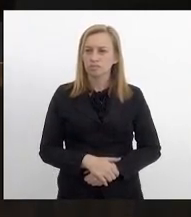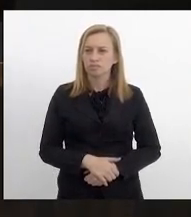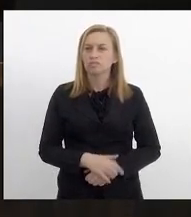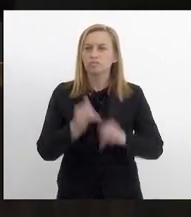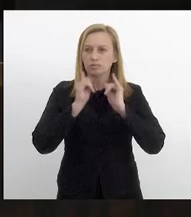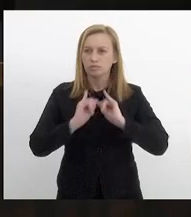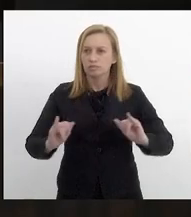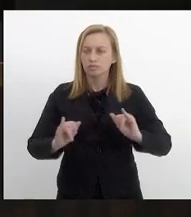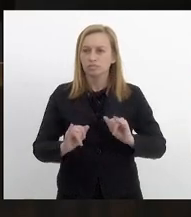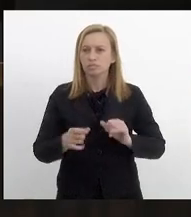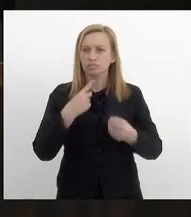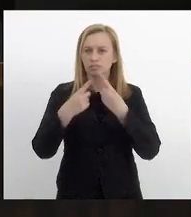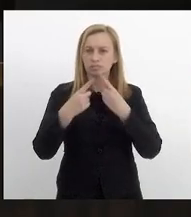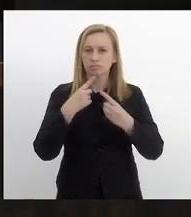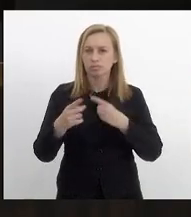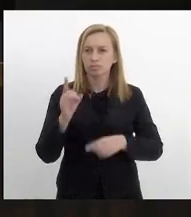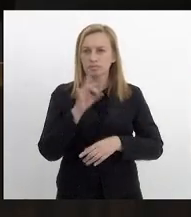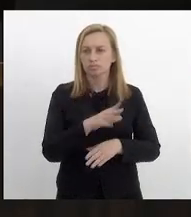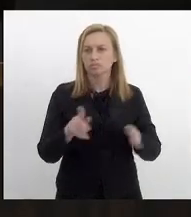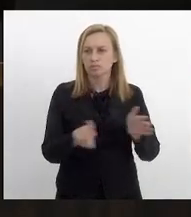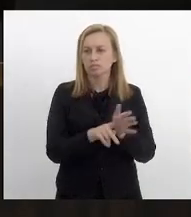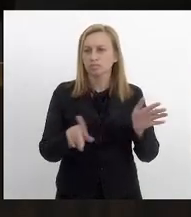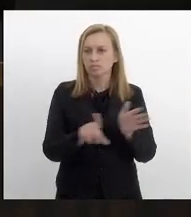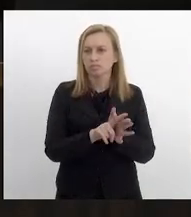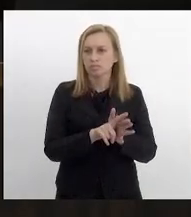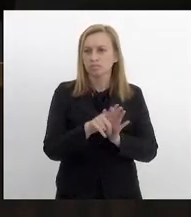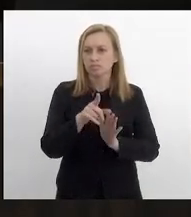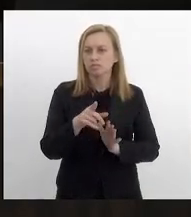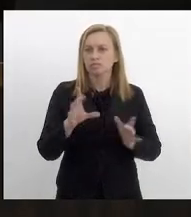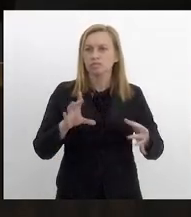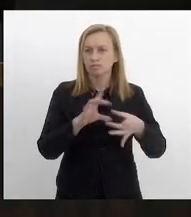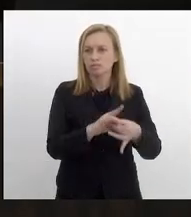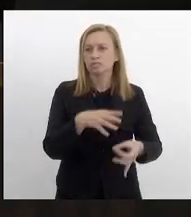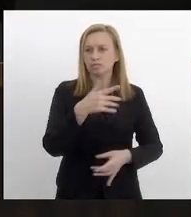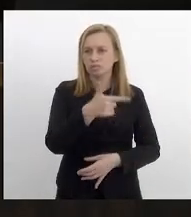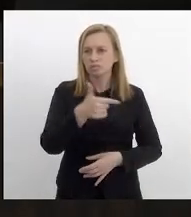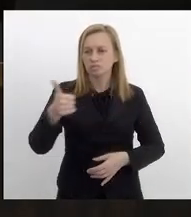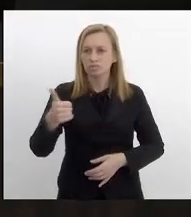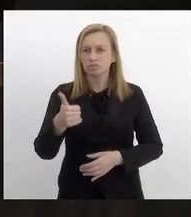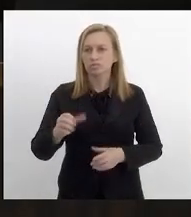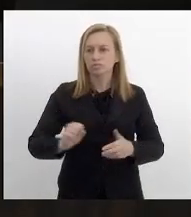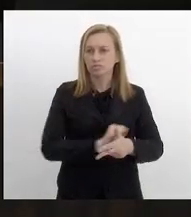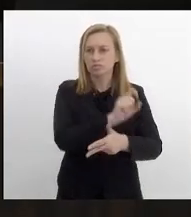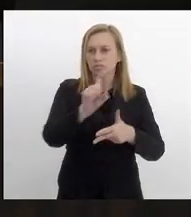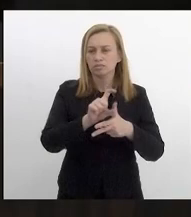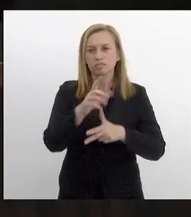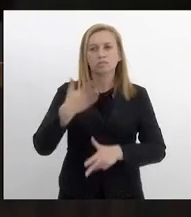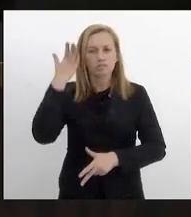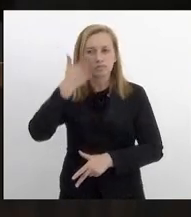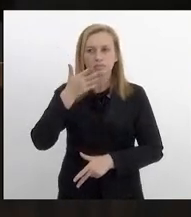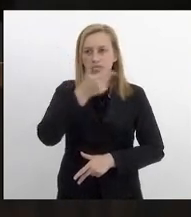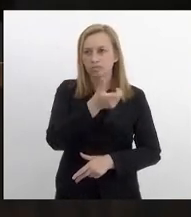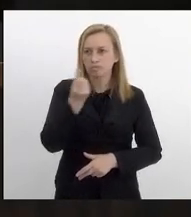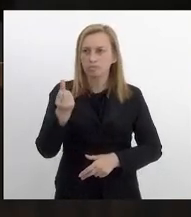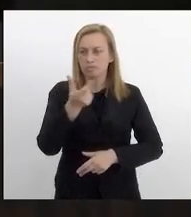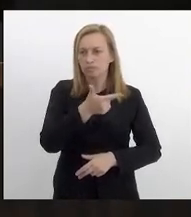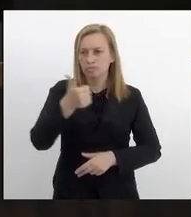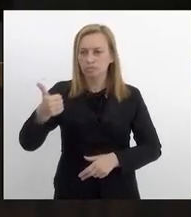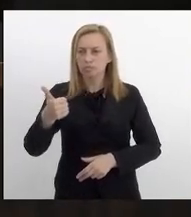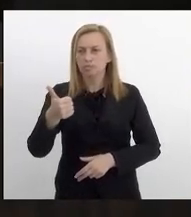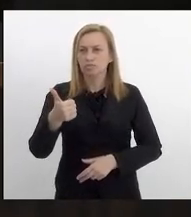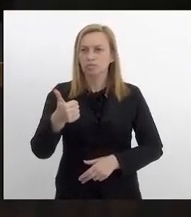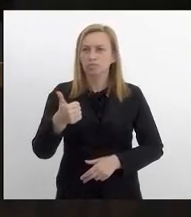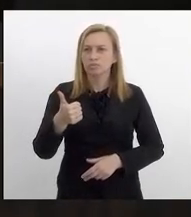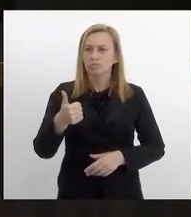Anuncio, em regime de urgência e discussão única, projeto de lei complementar 46 de 21, de autoria do Poder Executivo, mensagem 16 de 21,